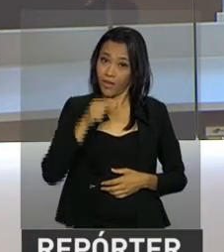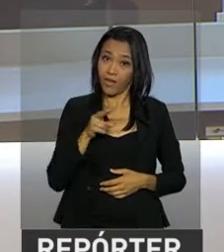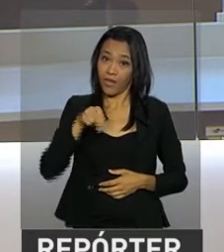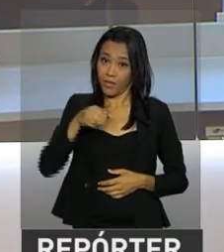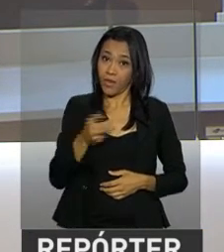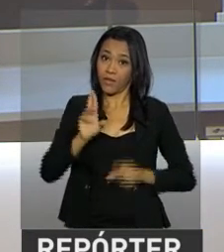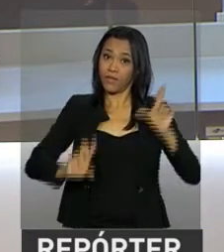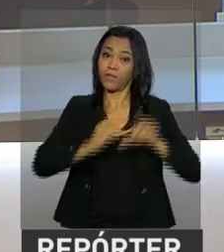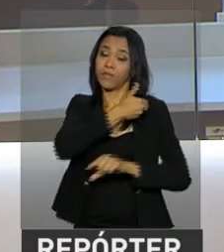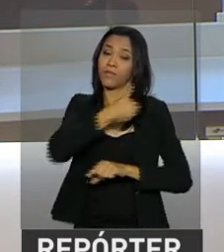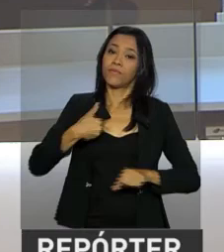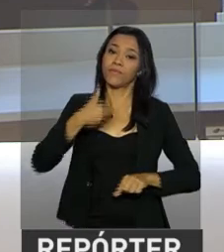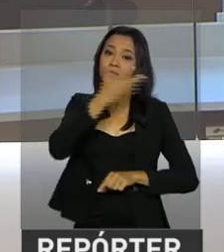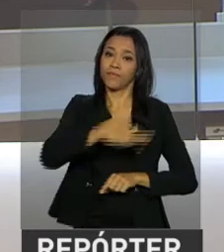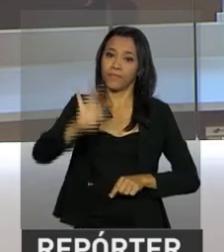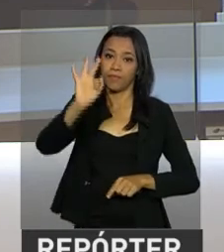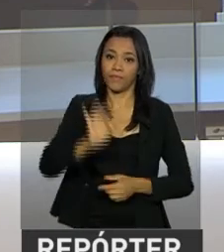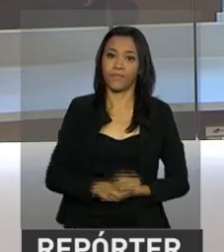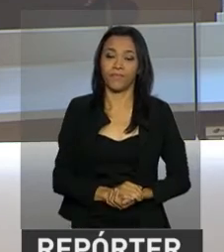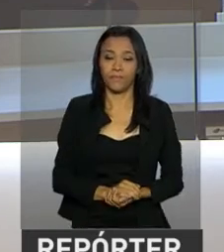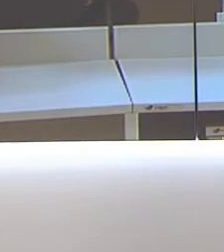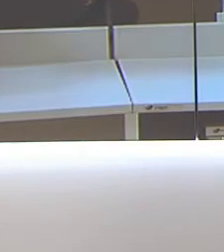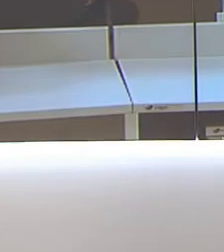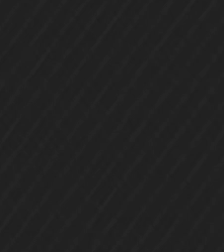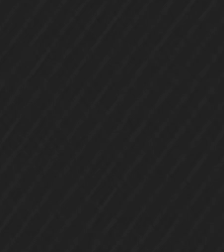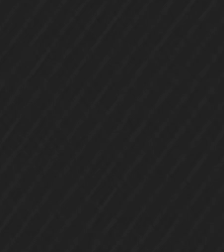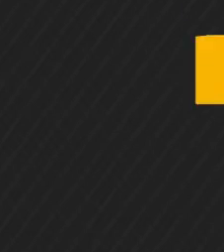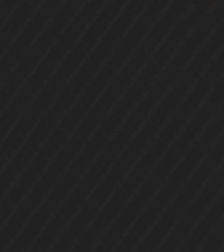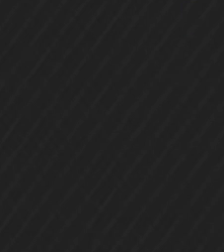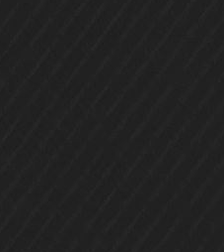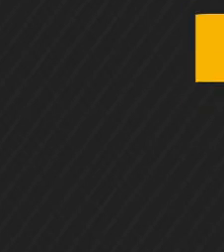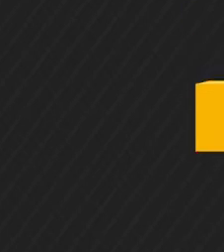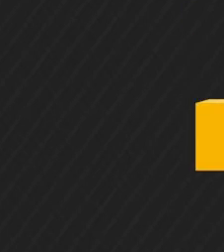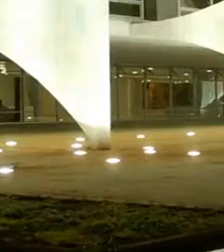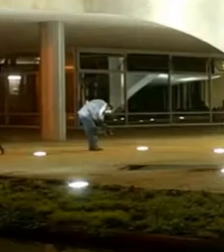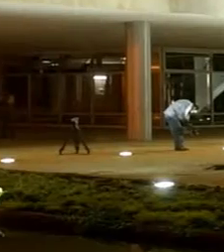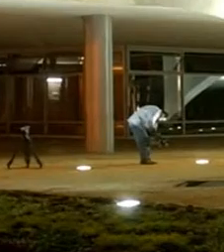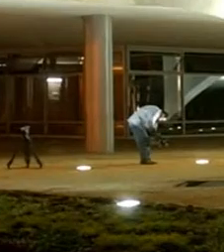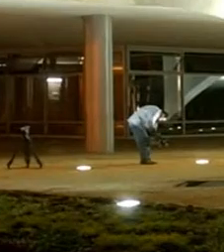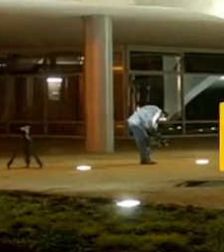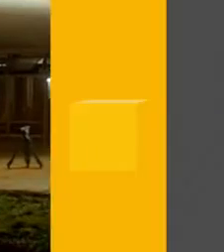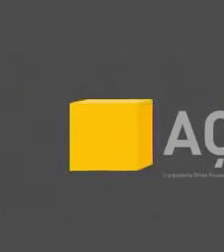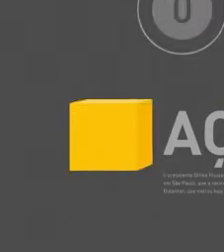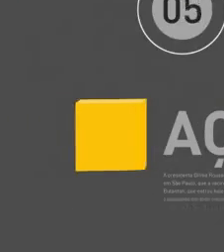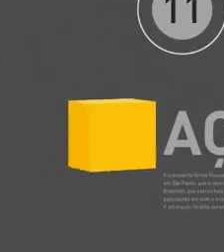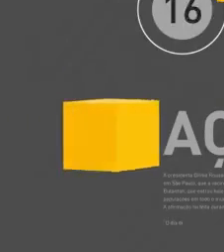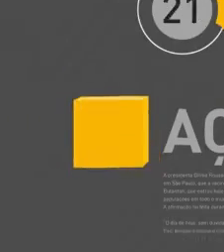aqui na NBR, a TV do Governo Federal.